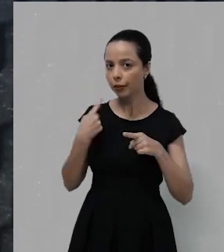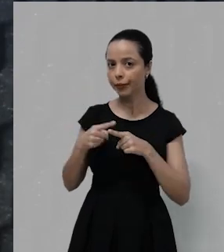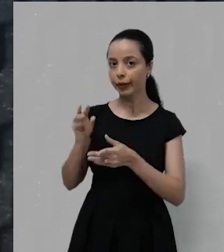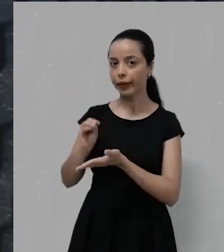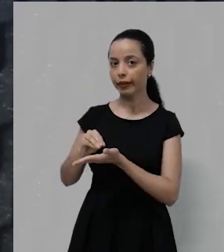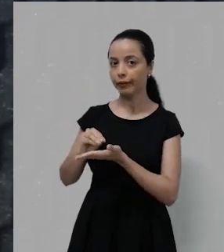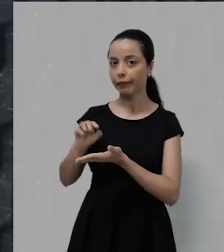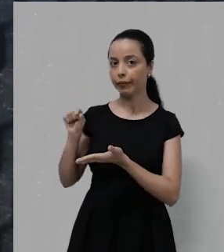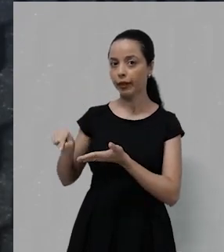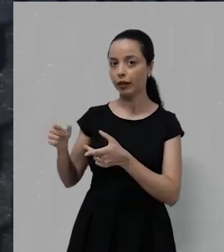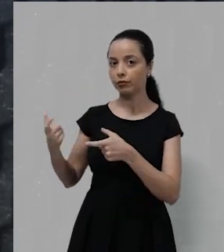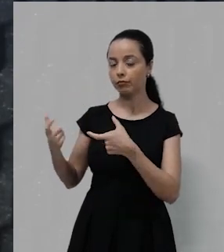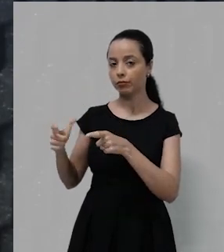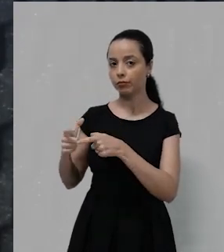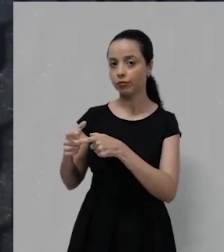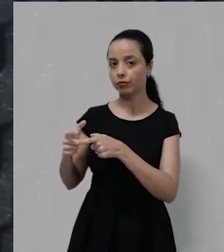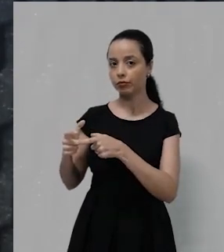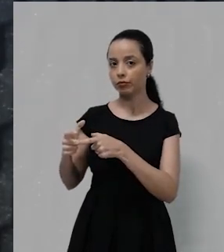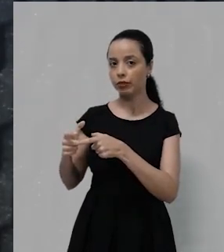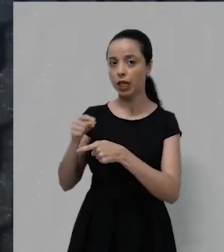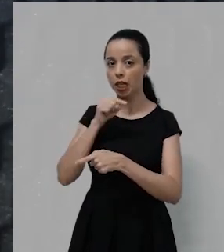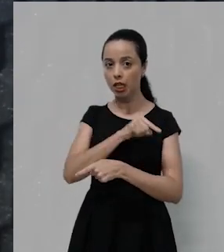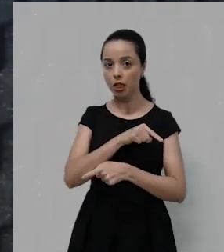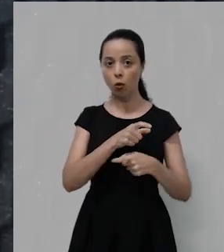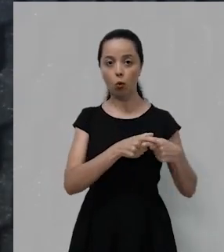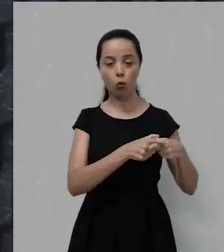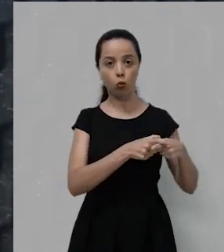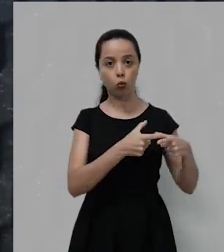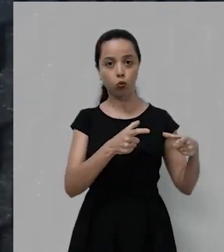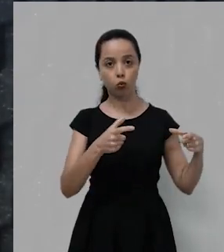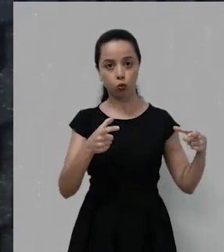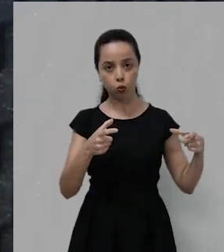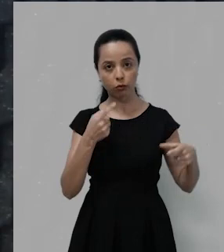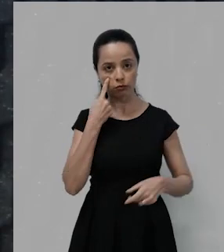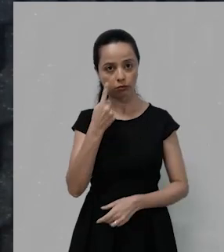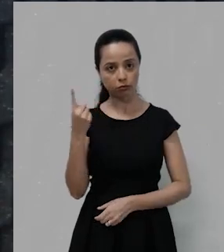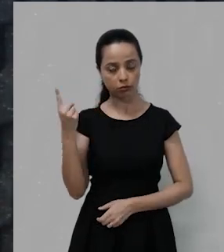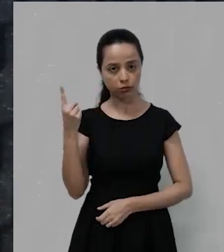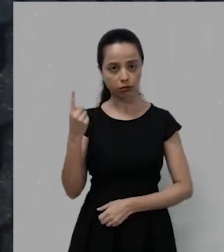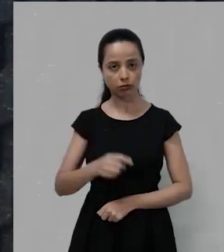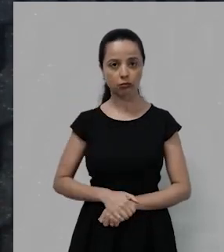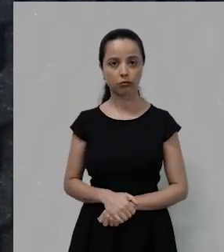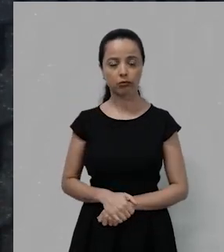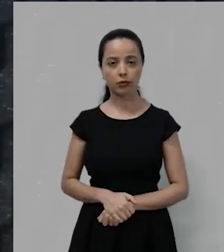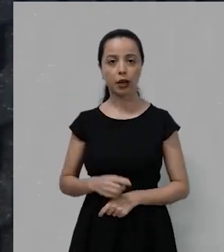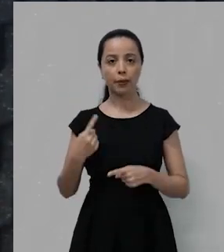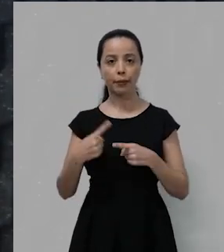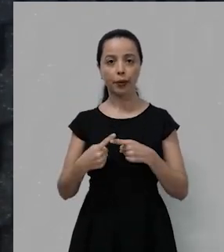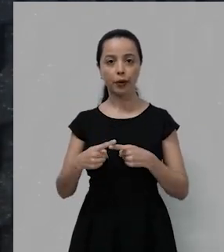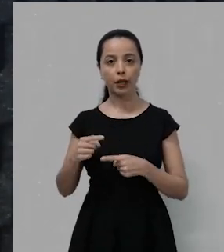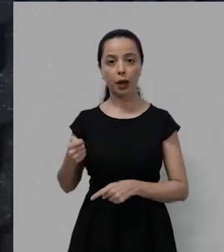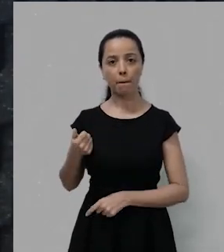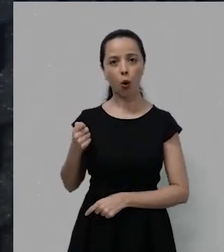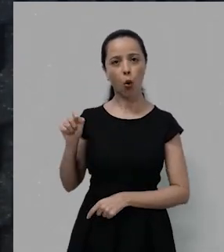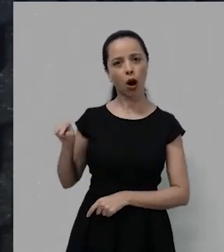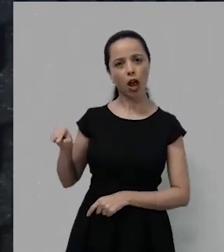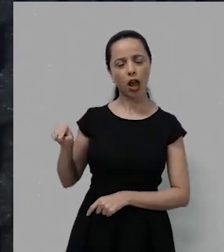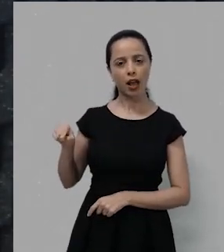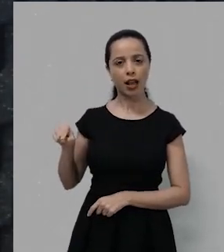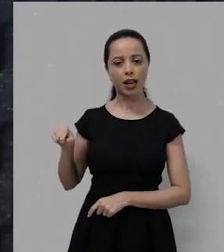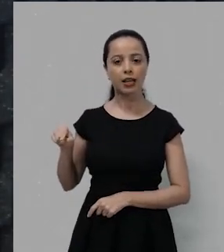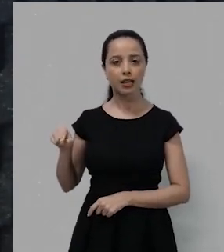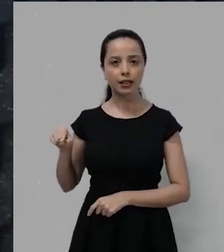predador aumentou a quantidade de presas, porque com poucos predadores essas presas puderam